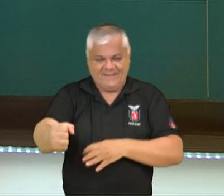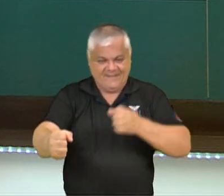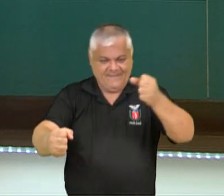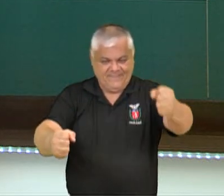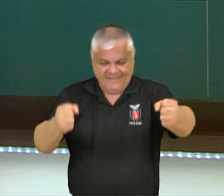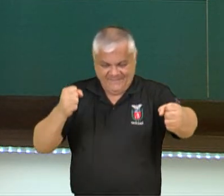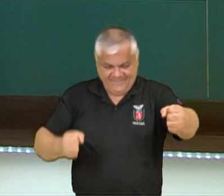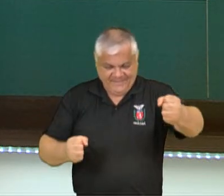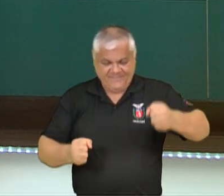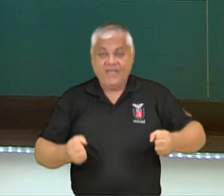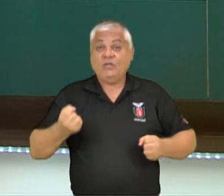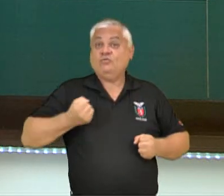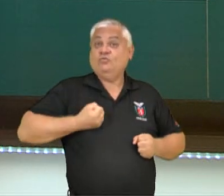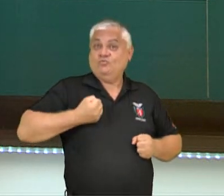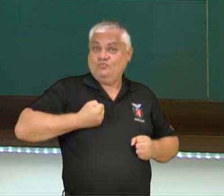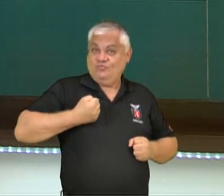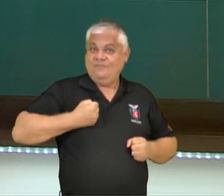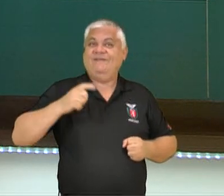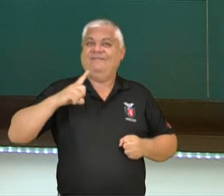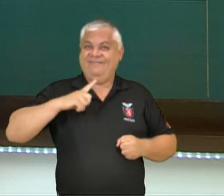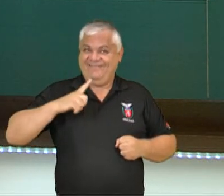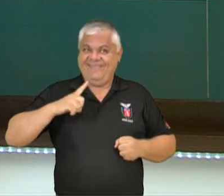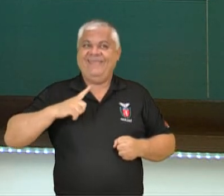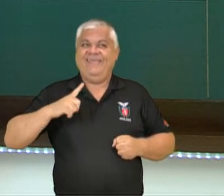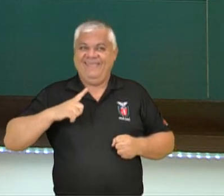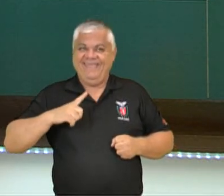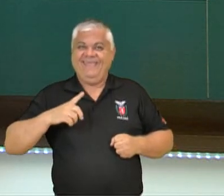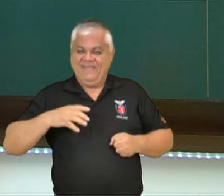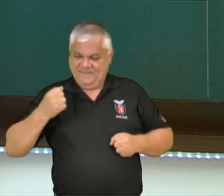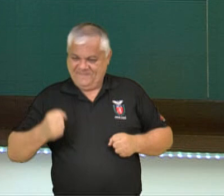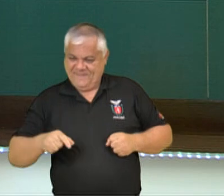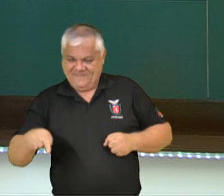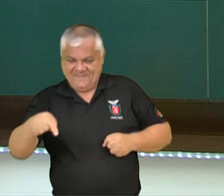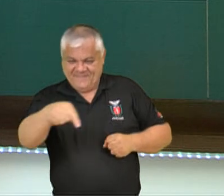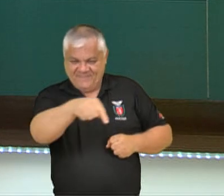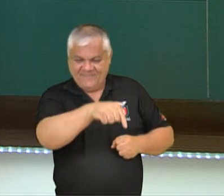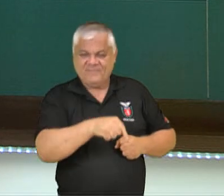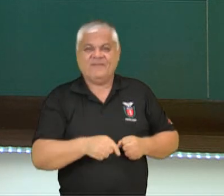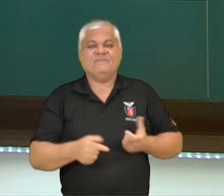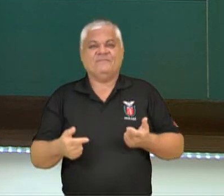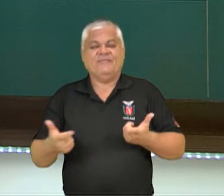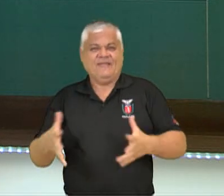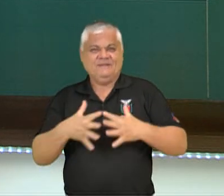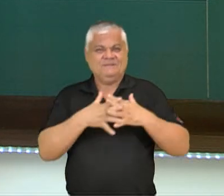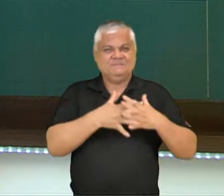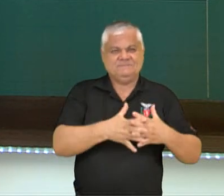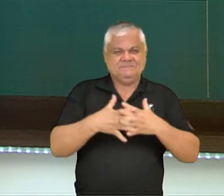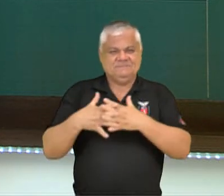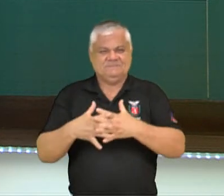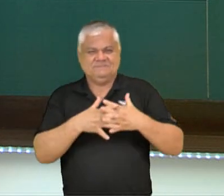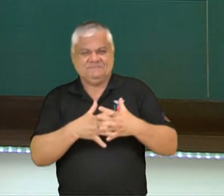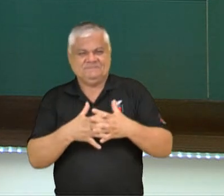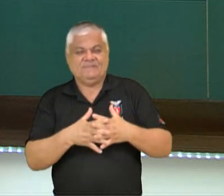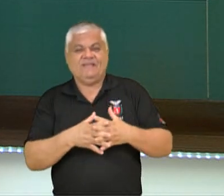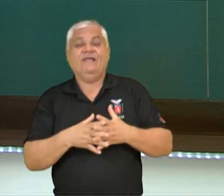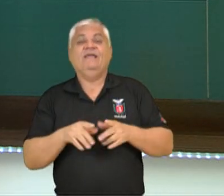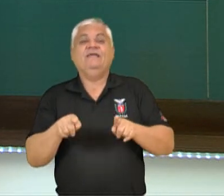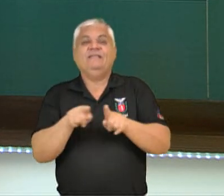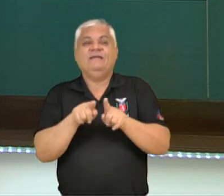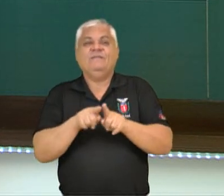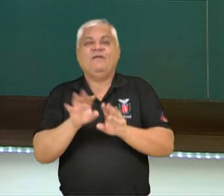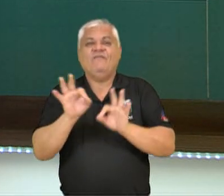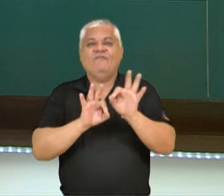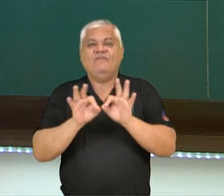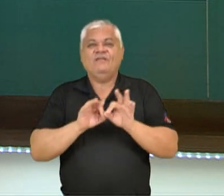alguns são numerados, né? Então vocês viram que tem outros cones aqui também para confundir até os orientistas, e montei